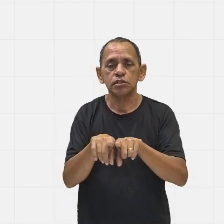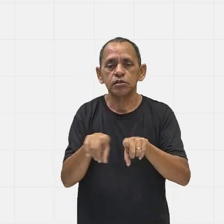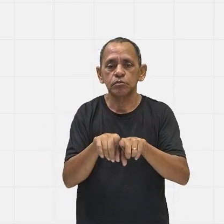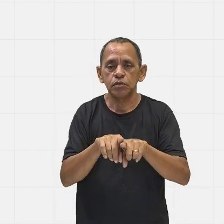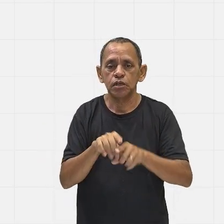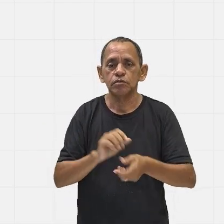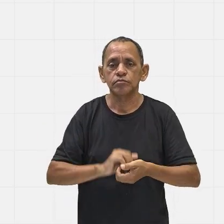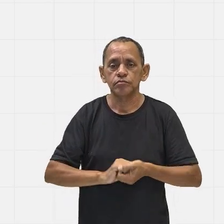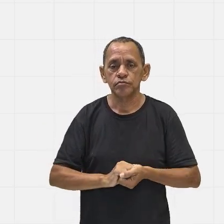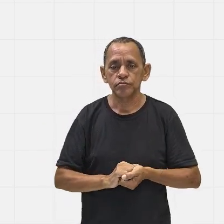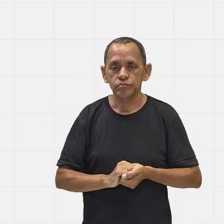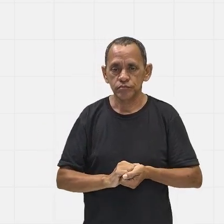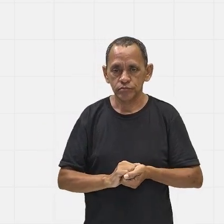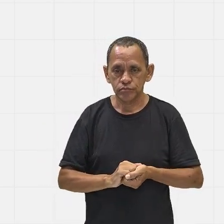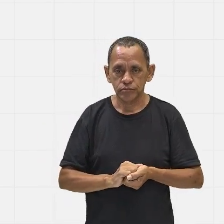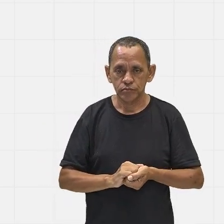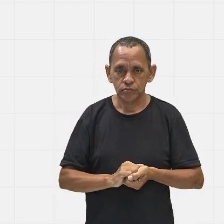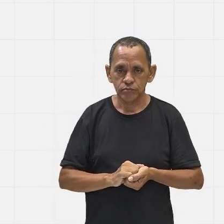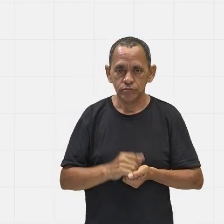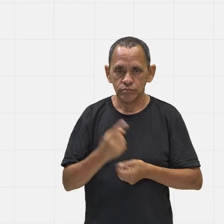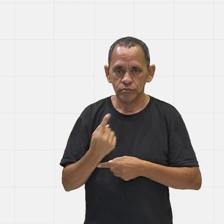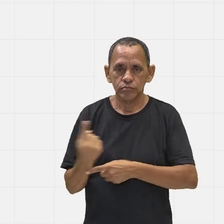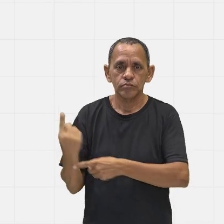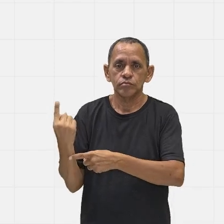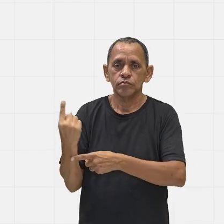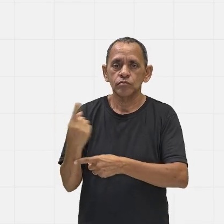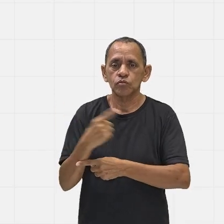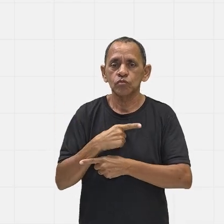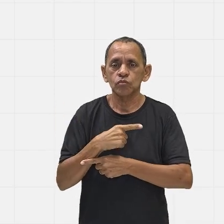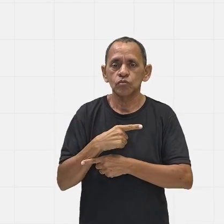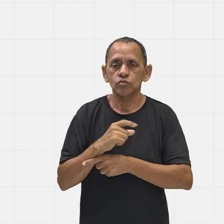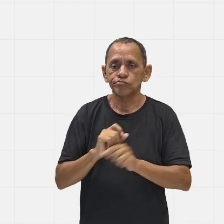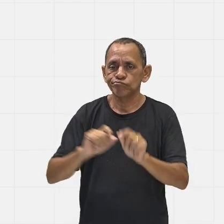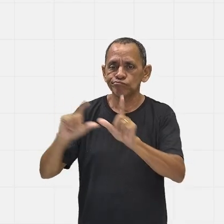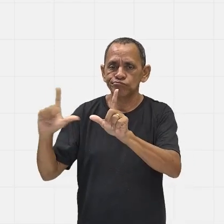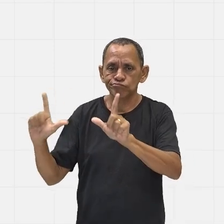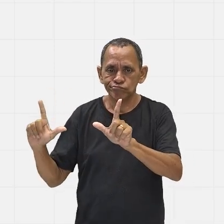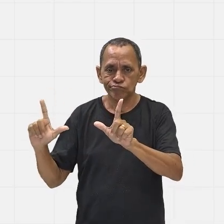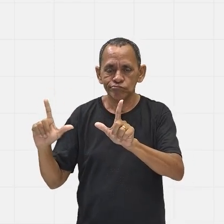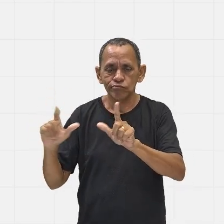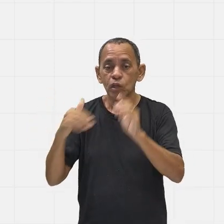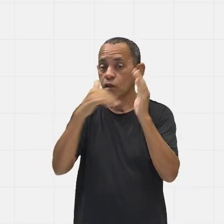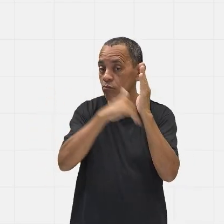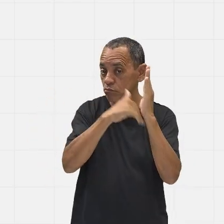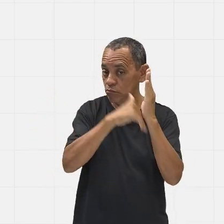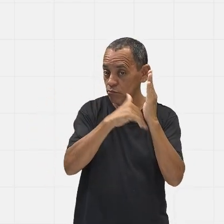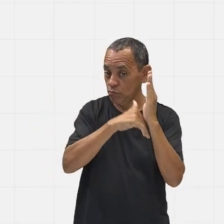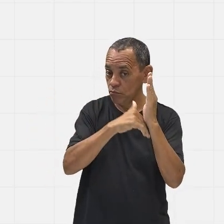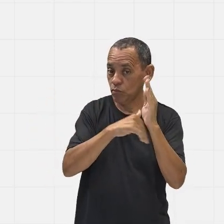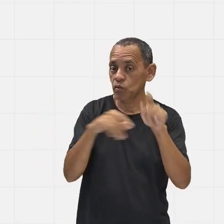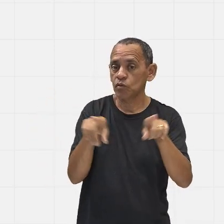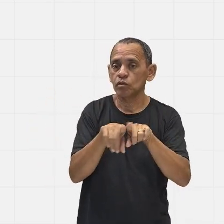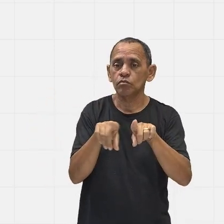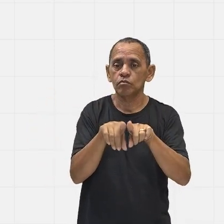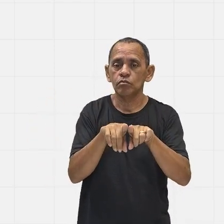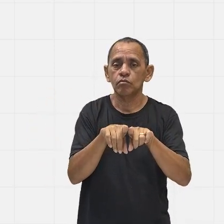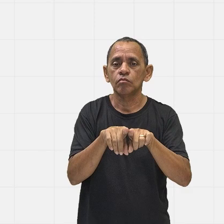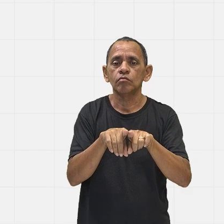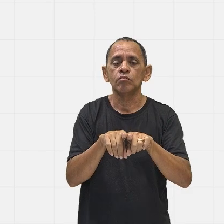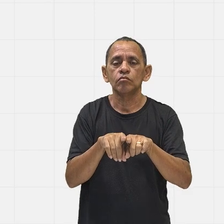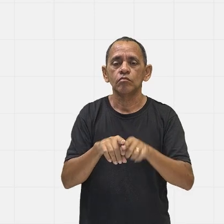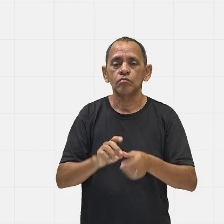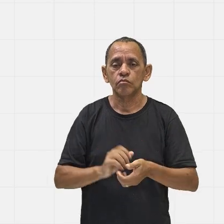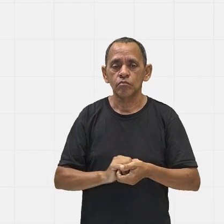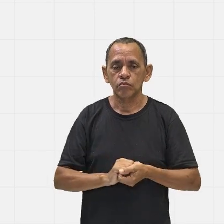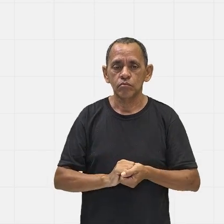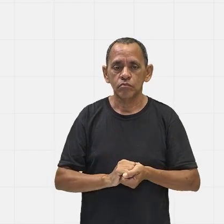E também, na próxima tela, a gente tem a tela de senha. A gente precisa de um login e de uma senha para poder ter o acesso